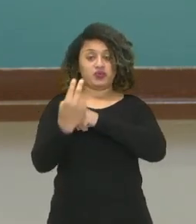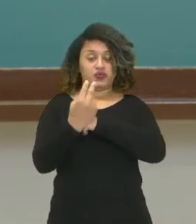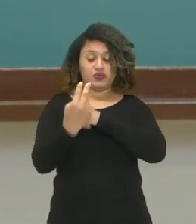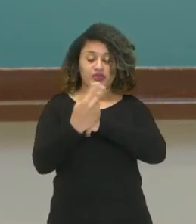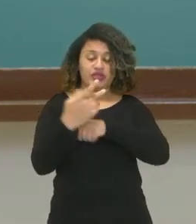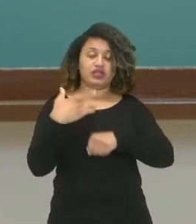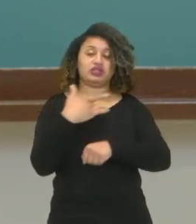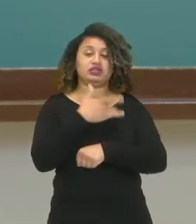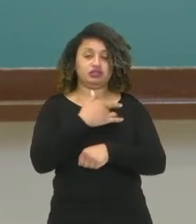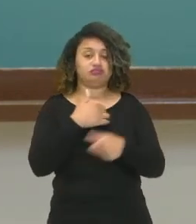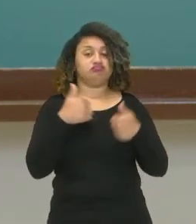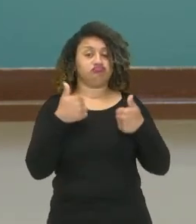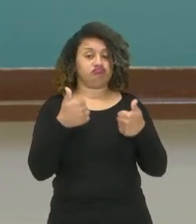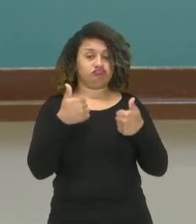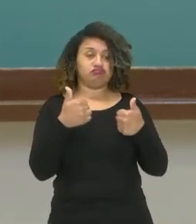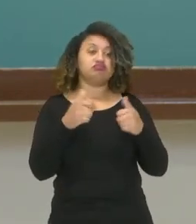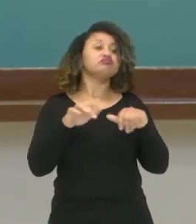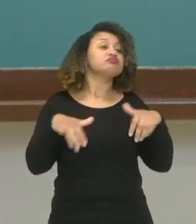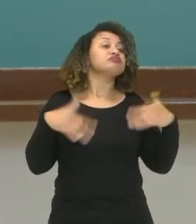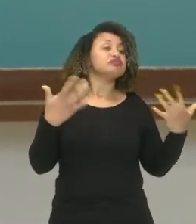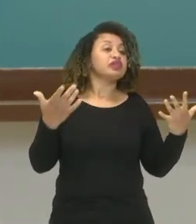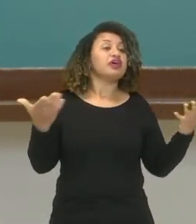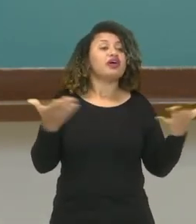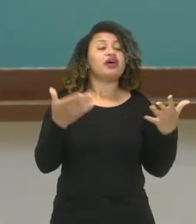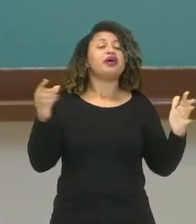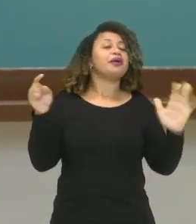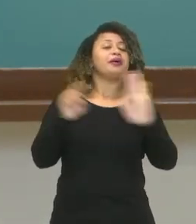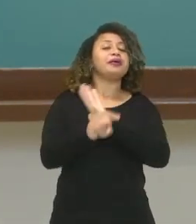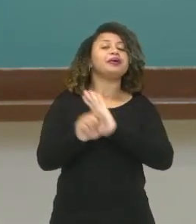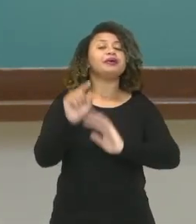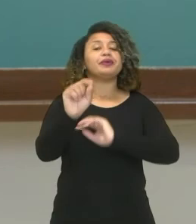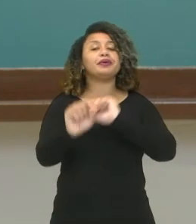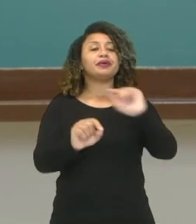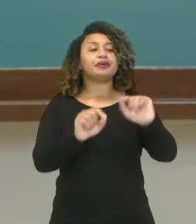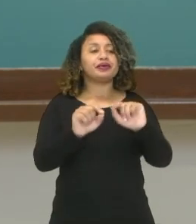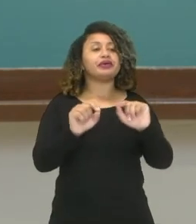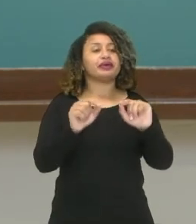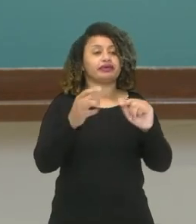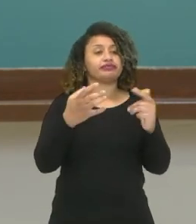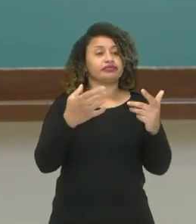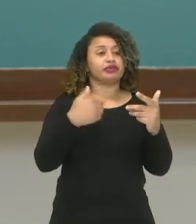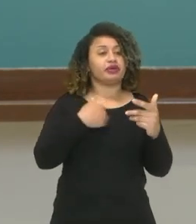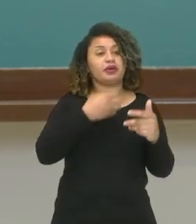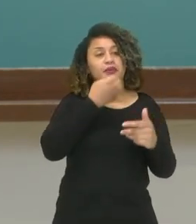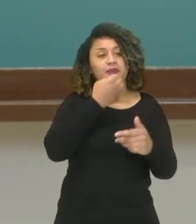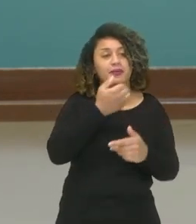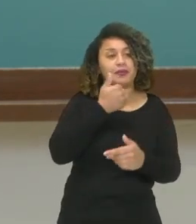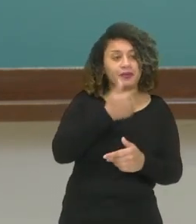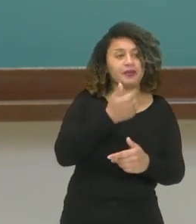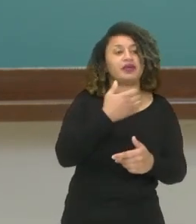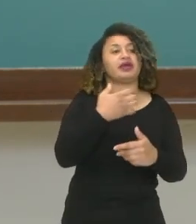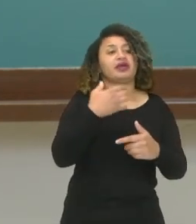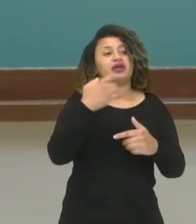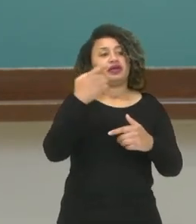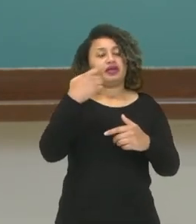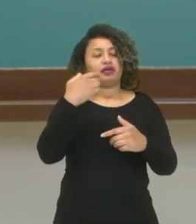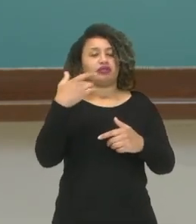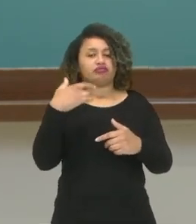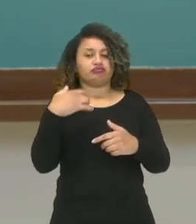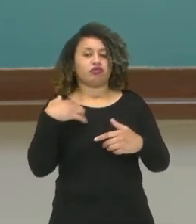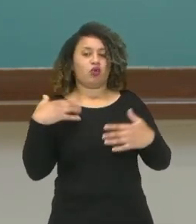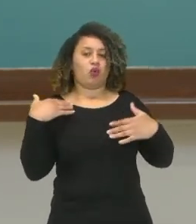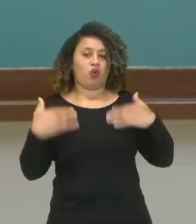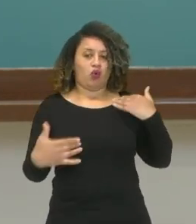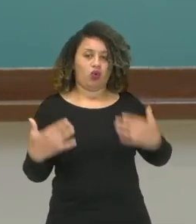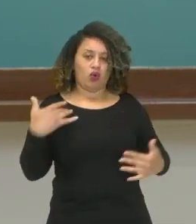sua saúde. E com isso chegamos à questão, ó, da busca do bem-estar da mente, né?